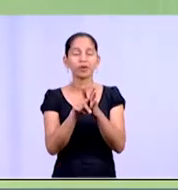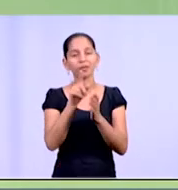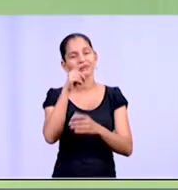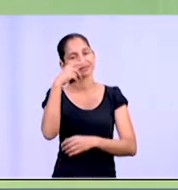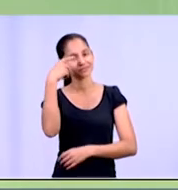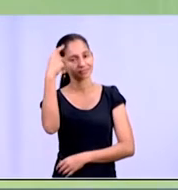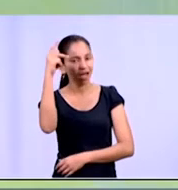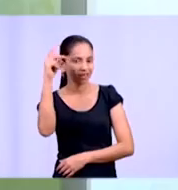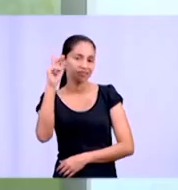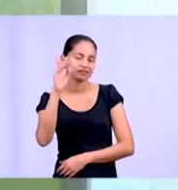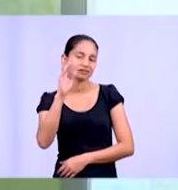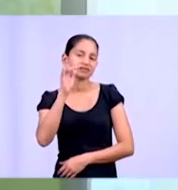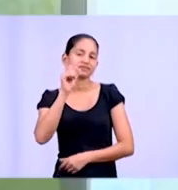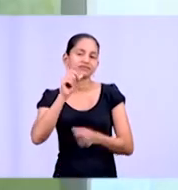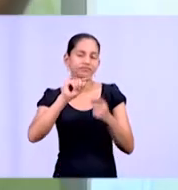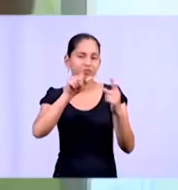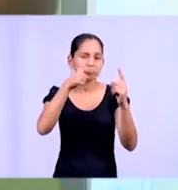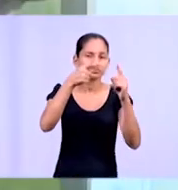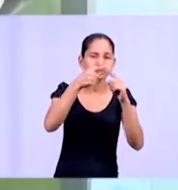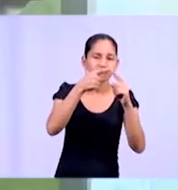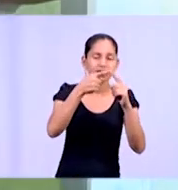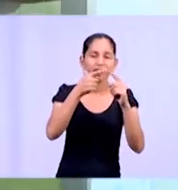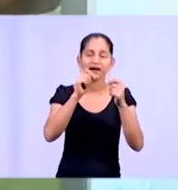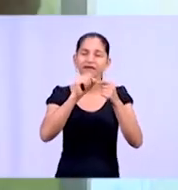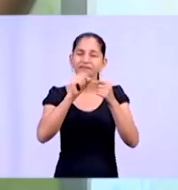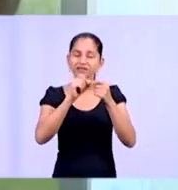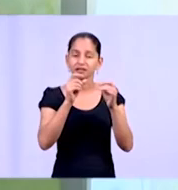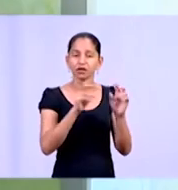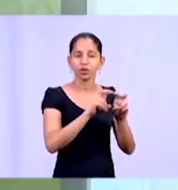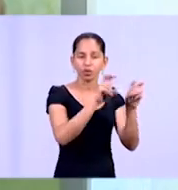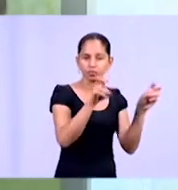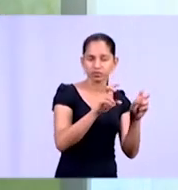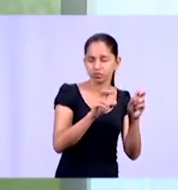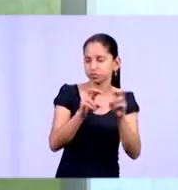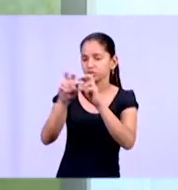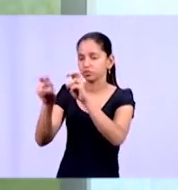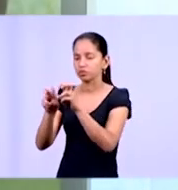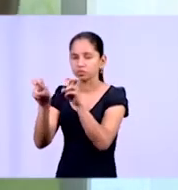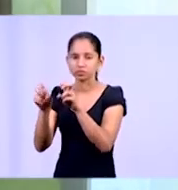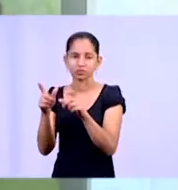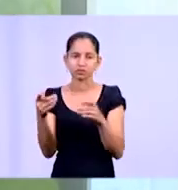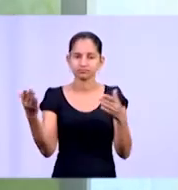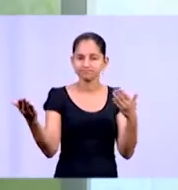defesa cujo objetivo era descentralizar os computadores e as informações